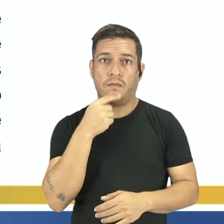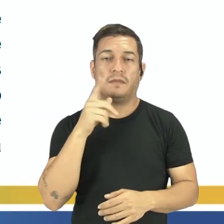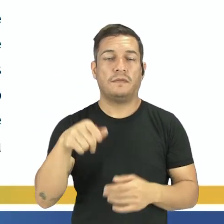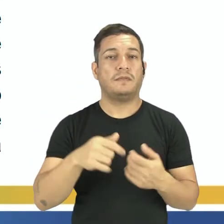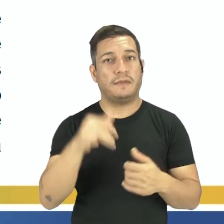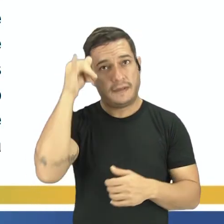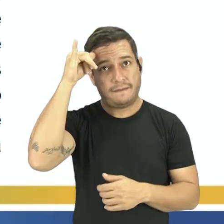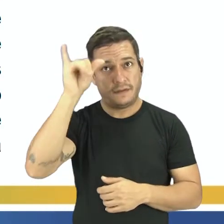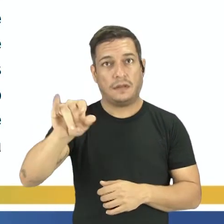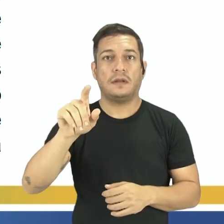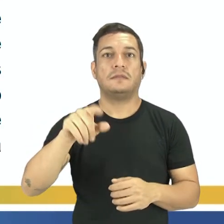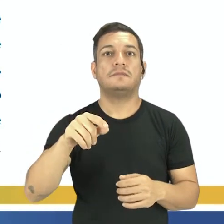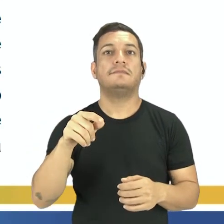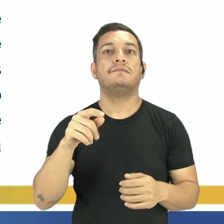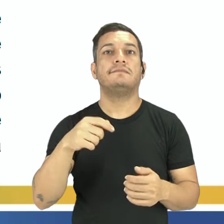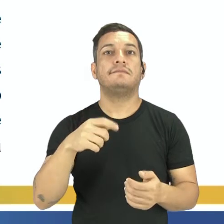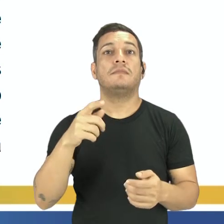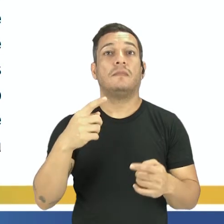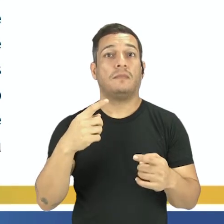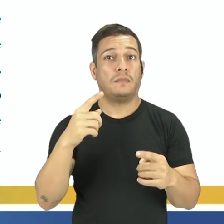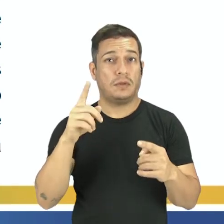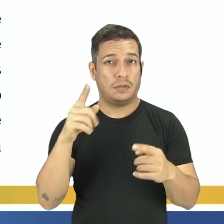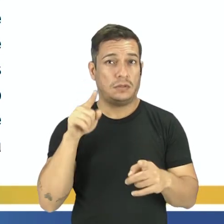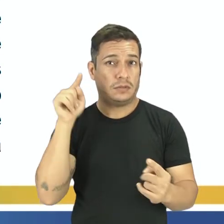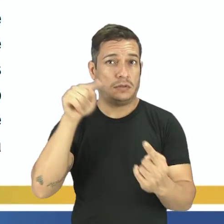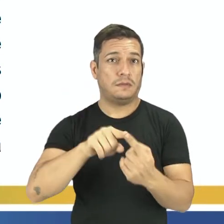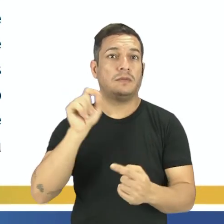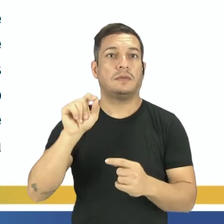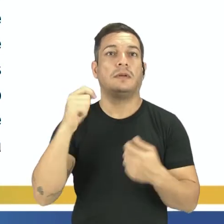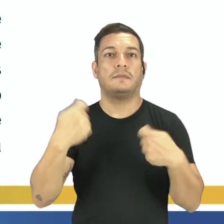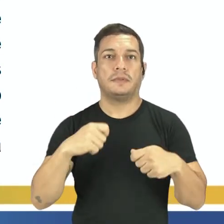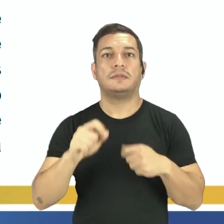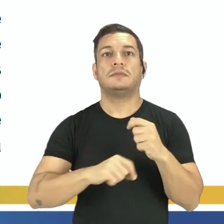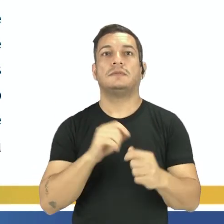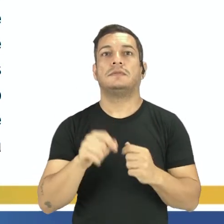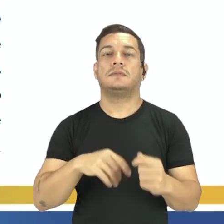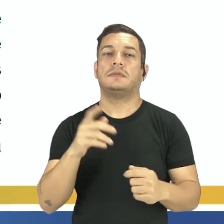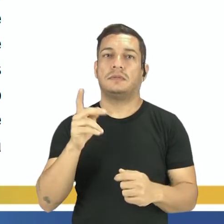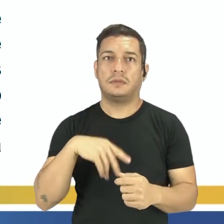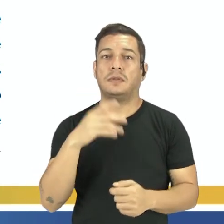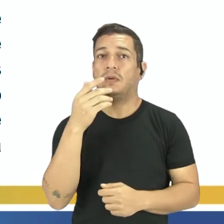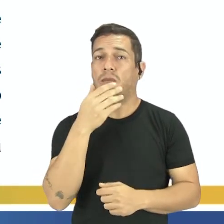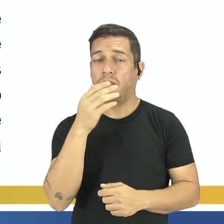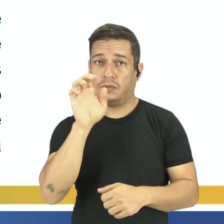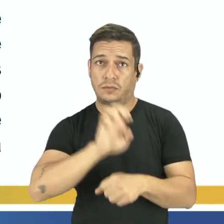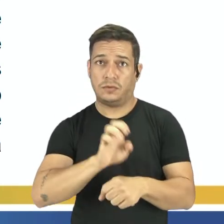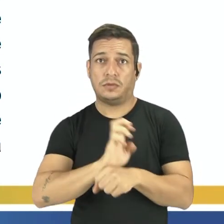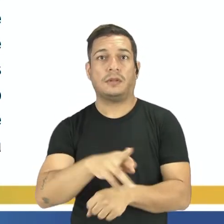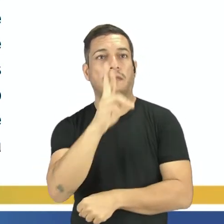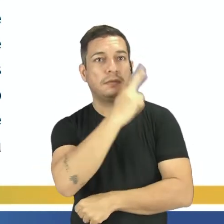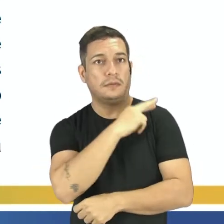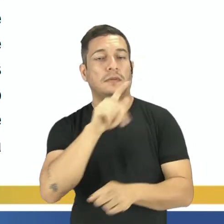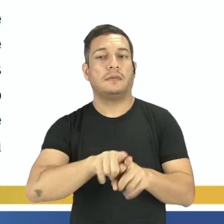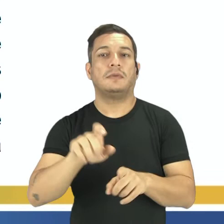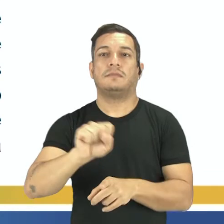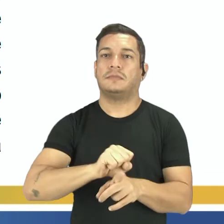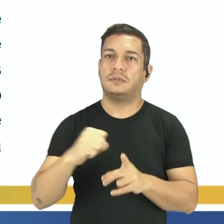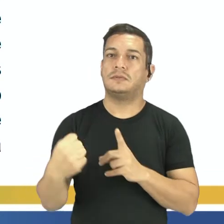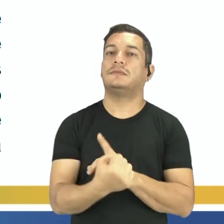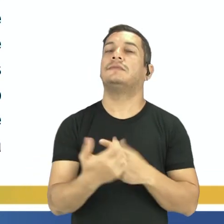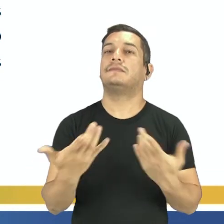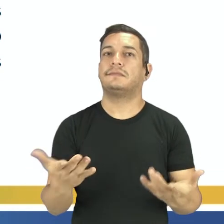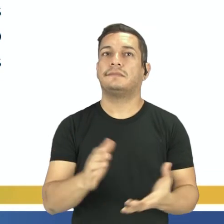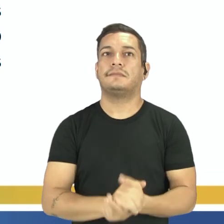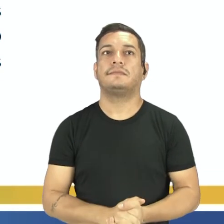for efetivamente combatido. Desafios esses que precisam ser encarados tanto pelo Estado quanto pela sociedade